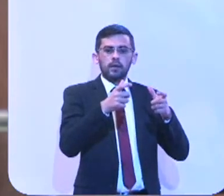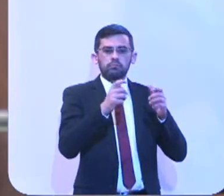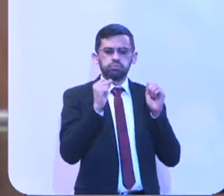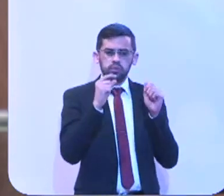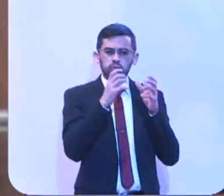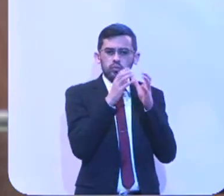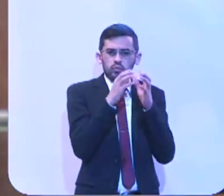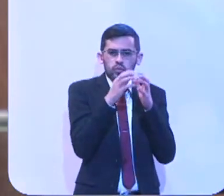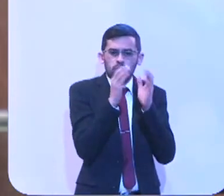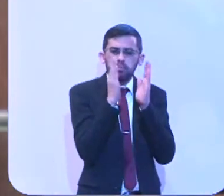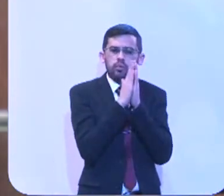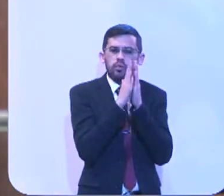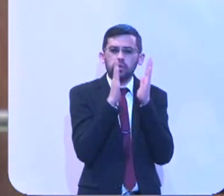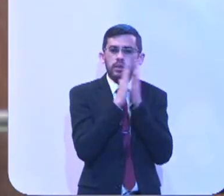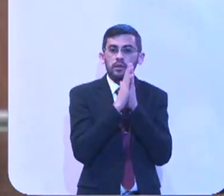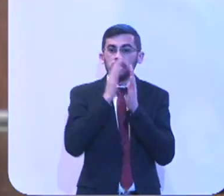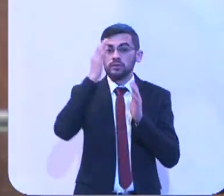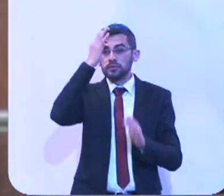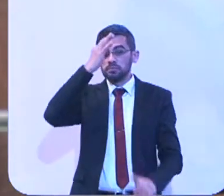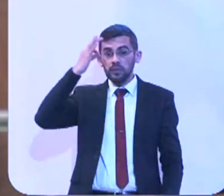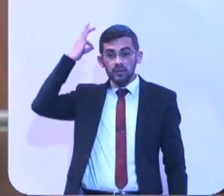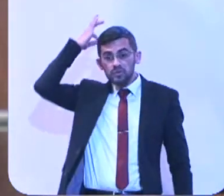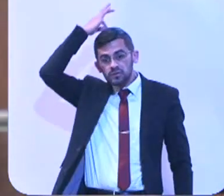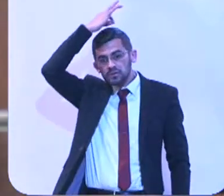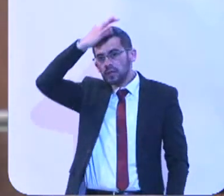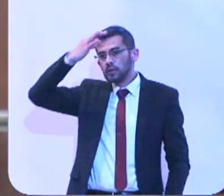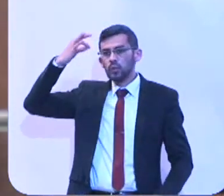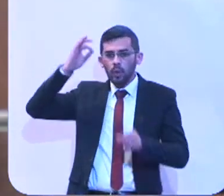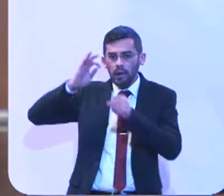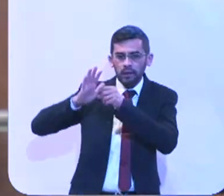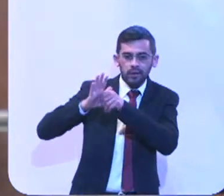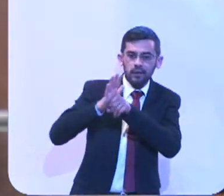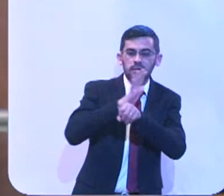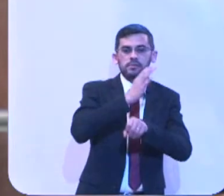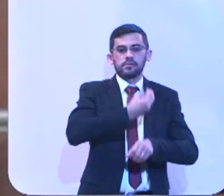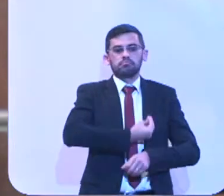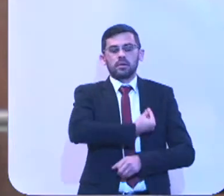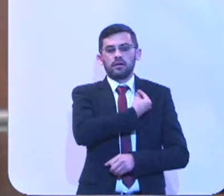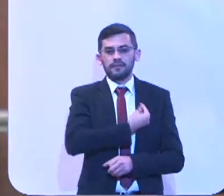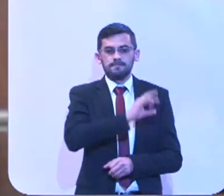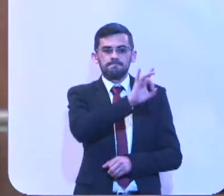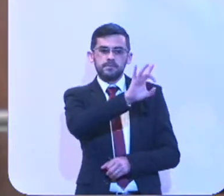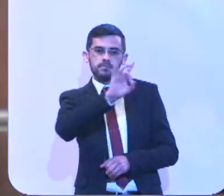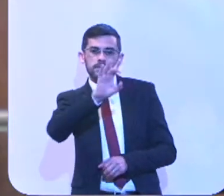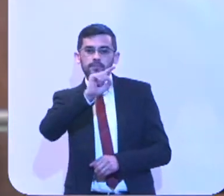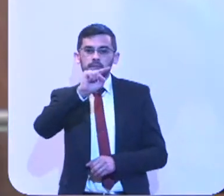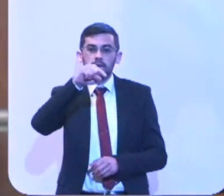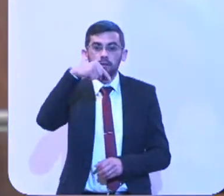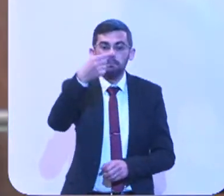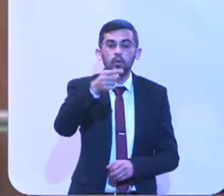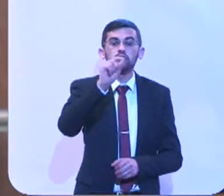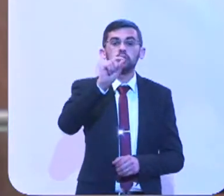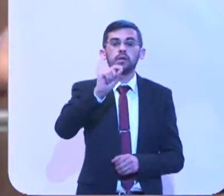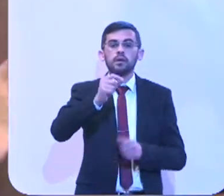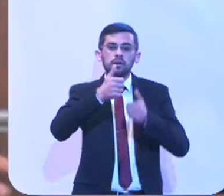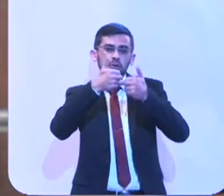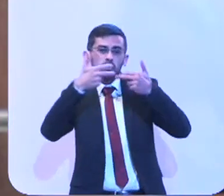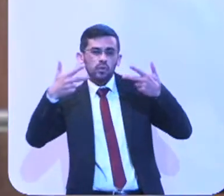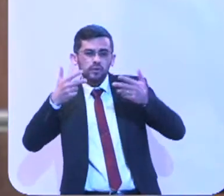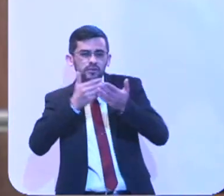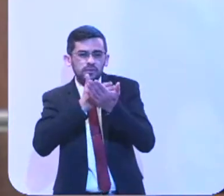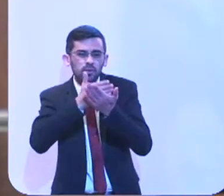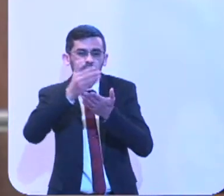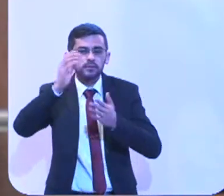estábulo, orando, o Espírito Santo é derramado enquanto eles oram. E depois daquele dia, coisas começam